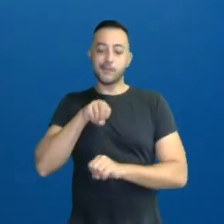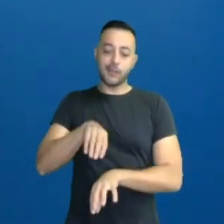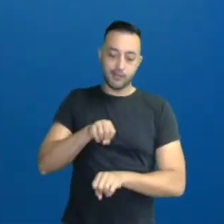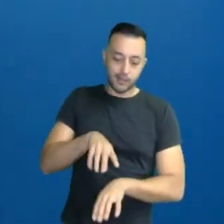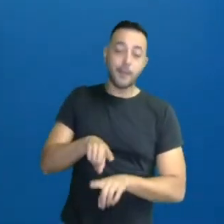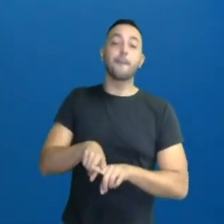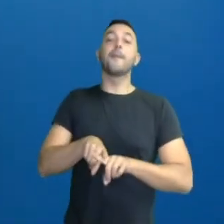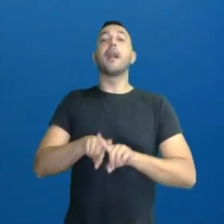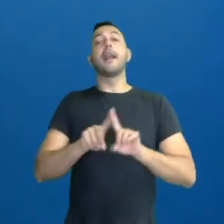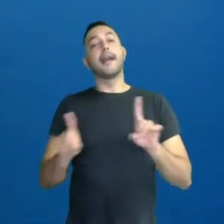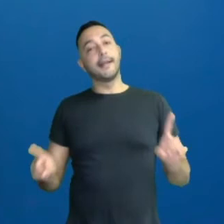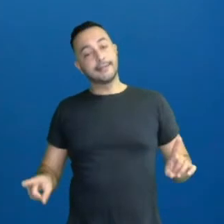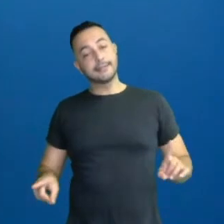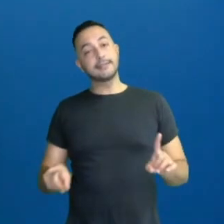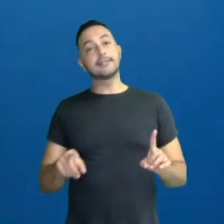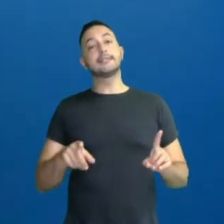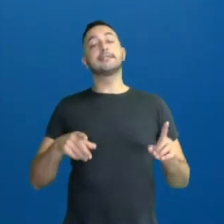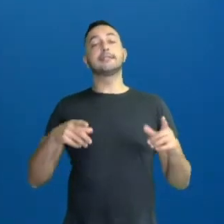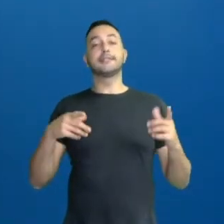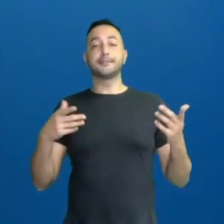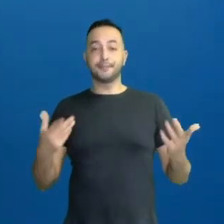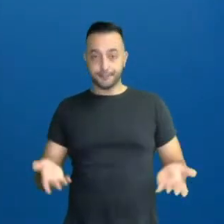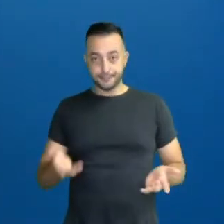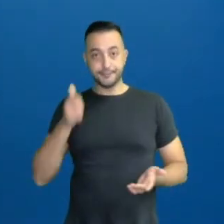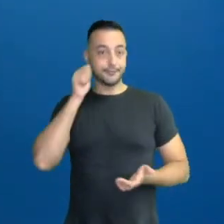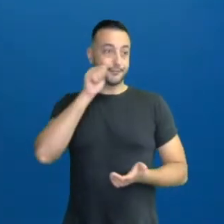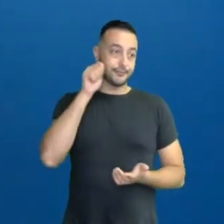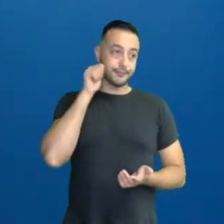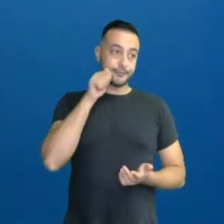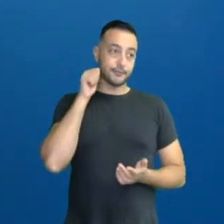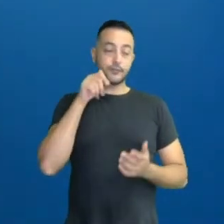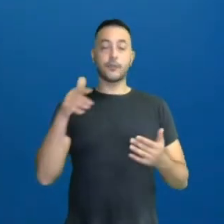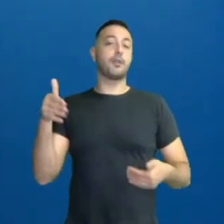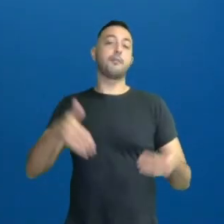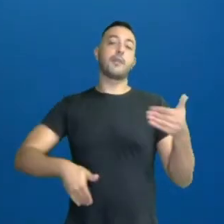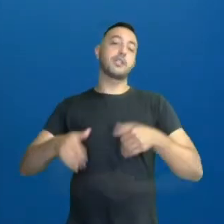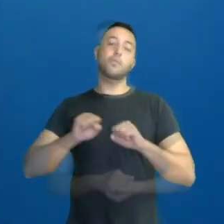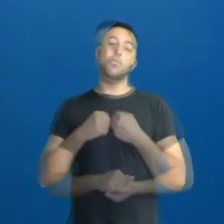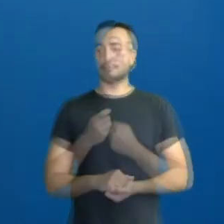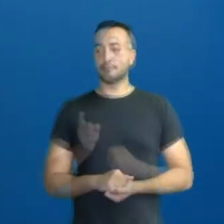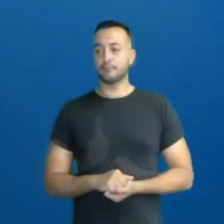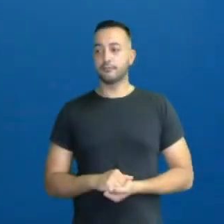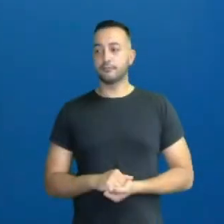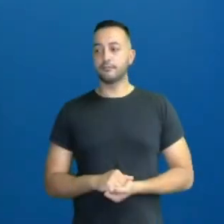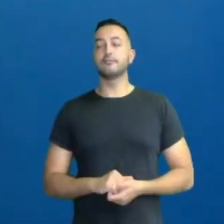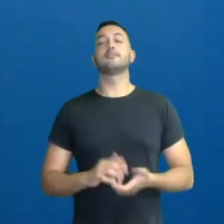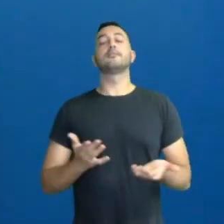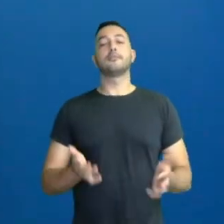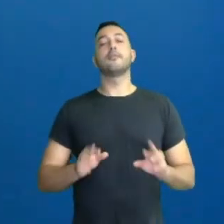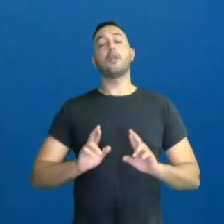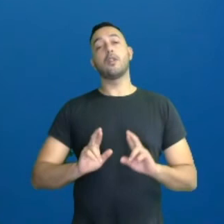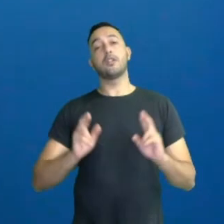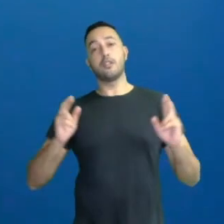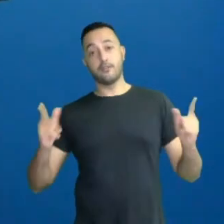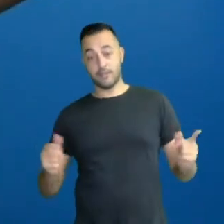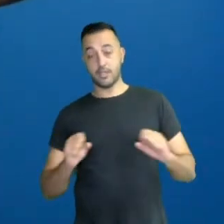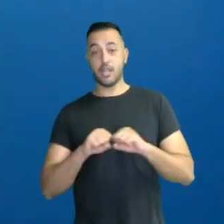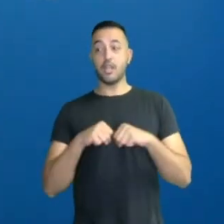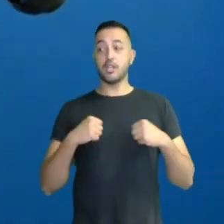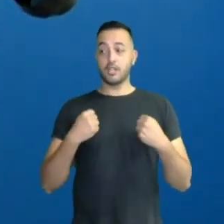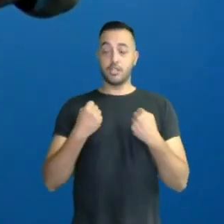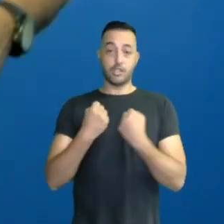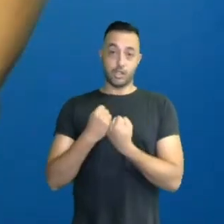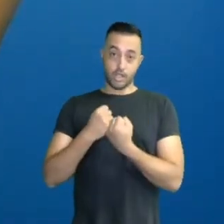educá-los, mas eles ainda, mesmo assim, as mulheres não tinham participação social nenhuma. Então, a diferença entre a